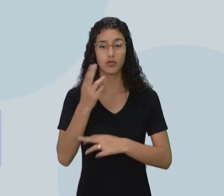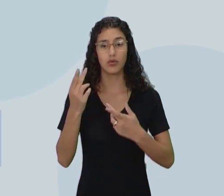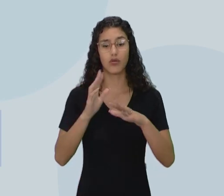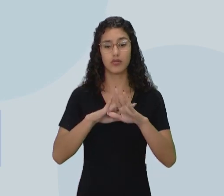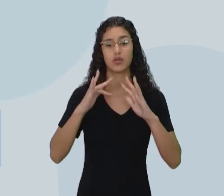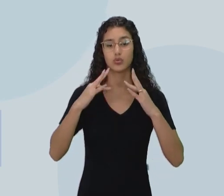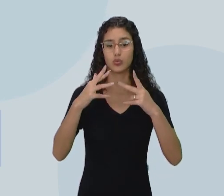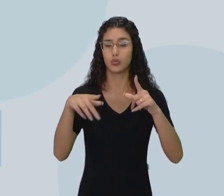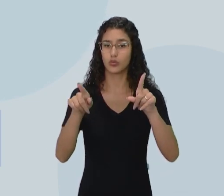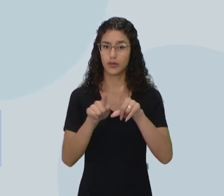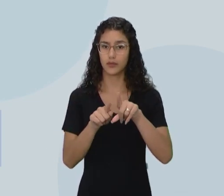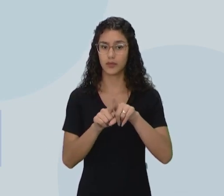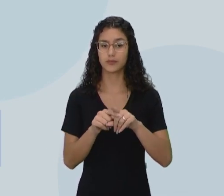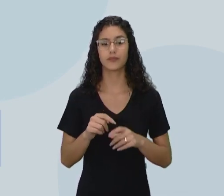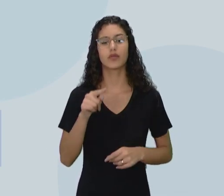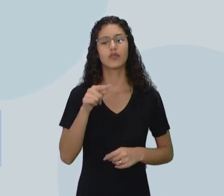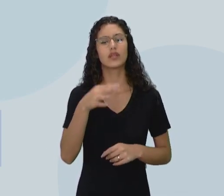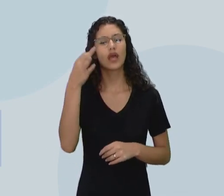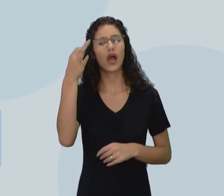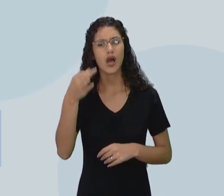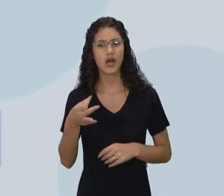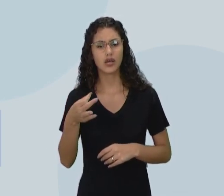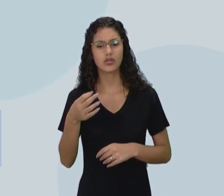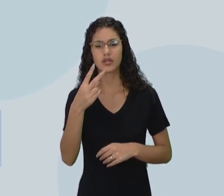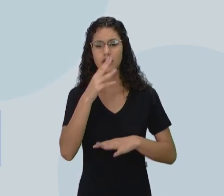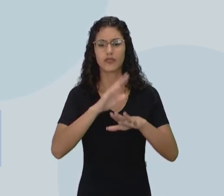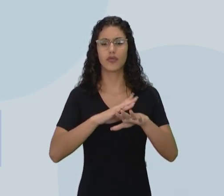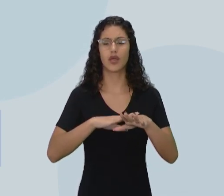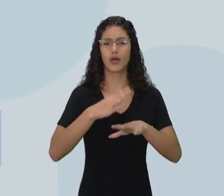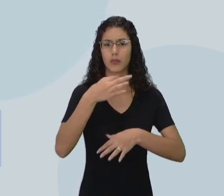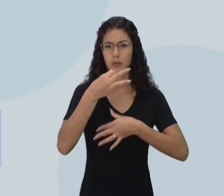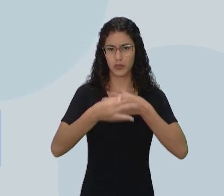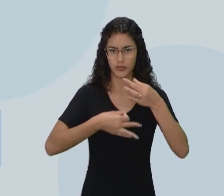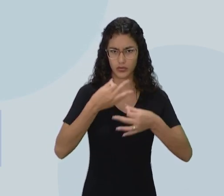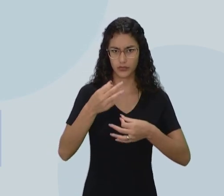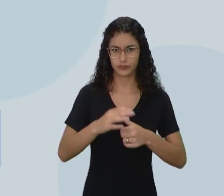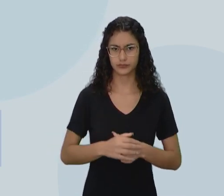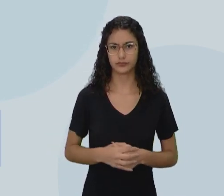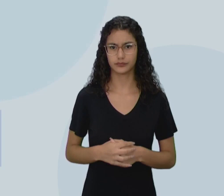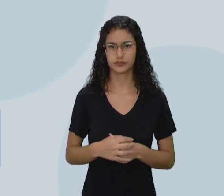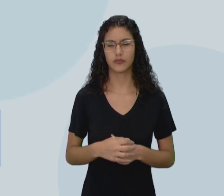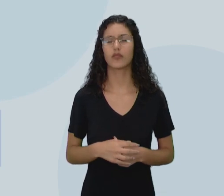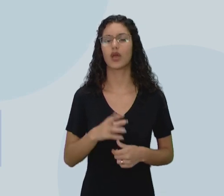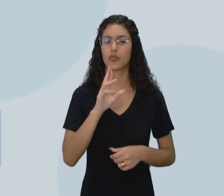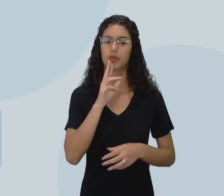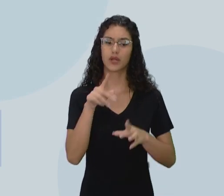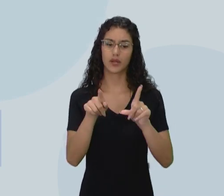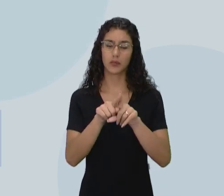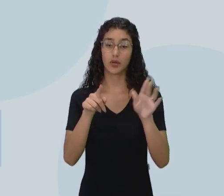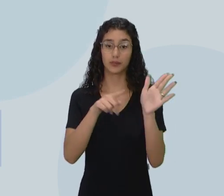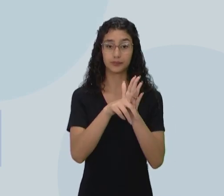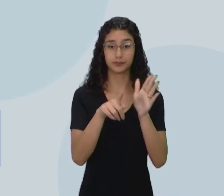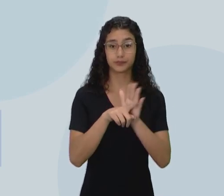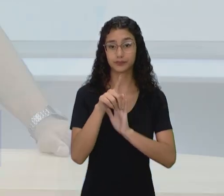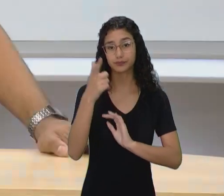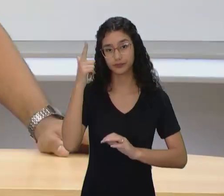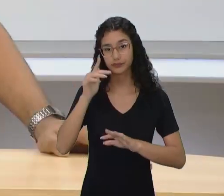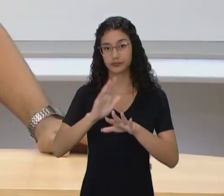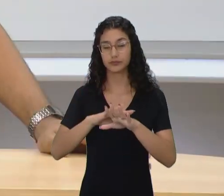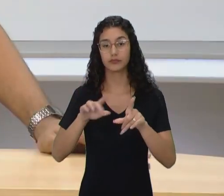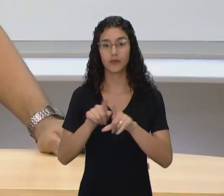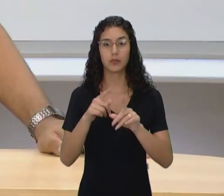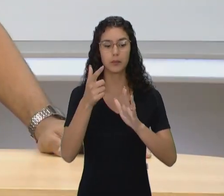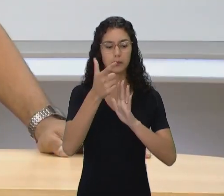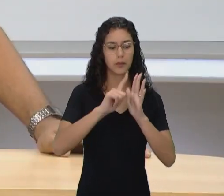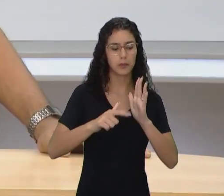analisar tudo isso. E você concorda com a análise feita pelo observatório? Você vai respondendo. Com essas perguntas, você consegue já fazer uma